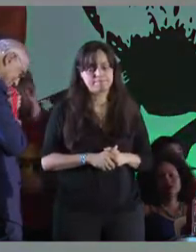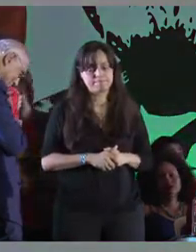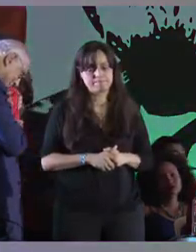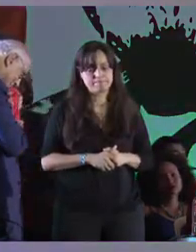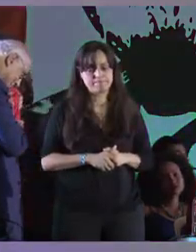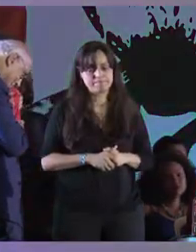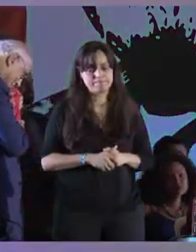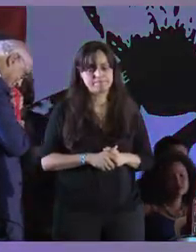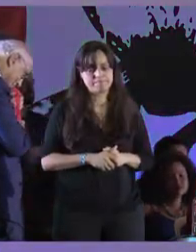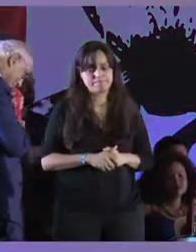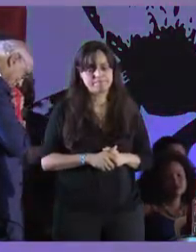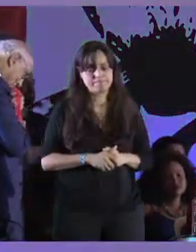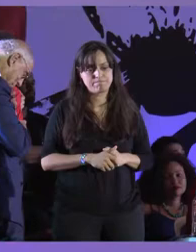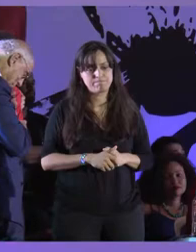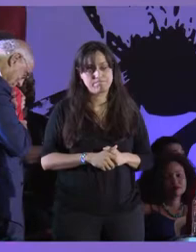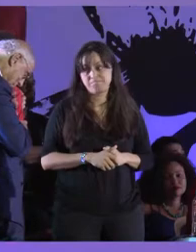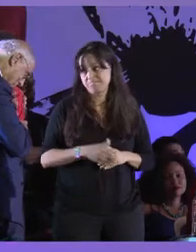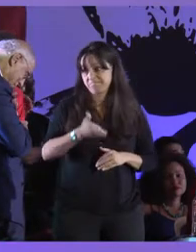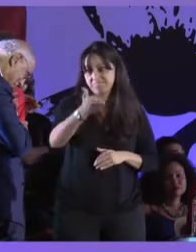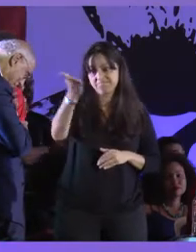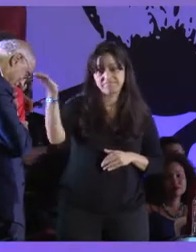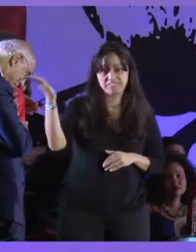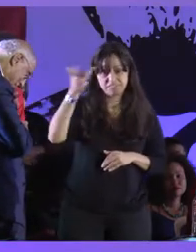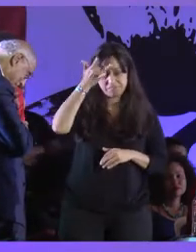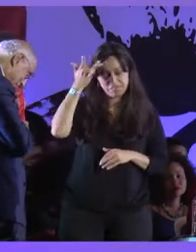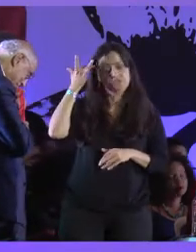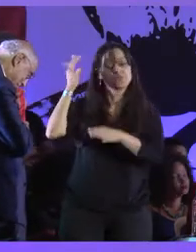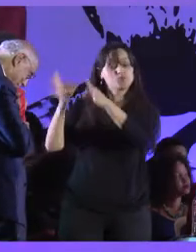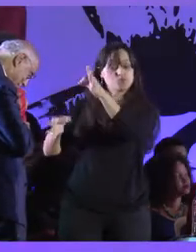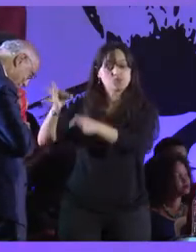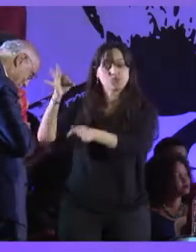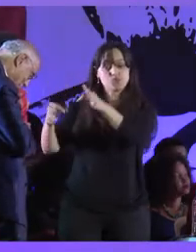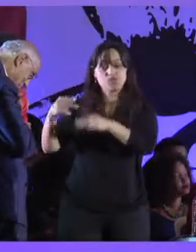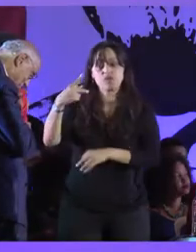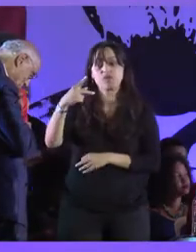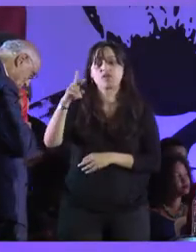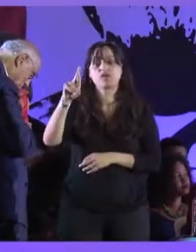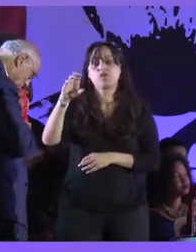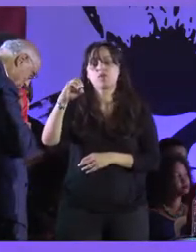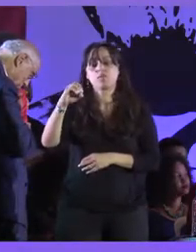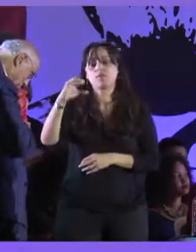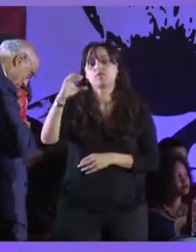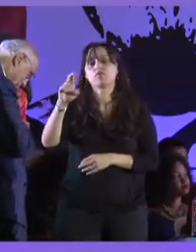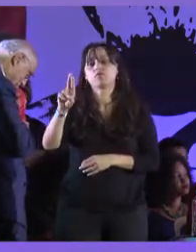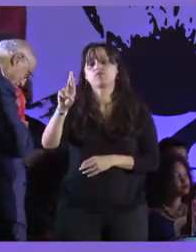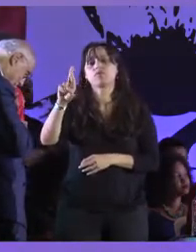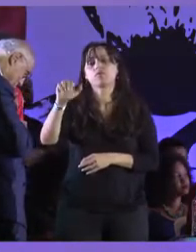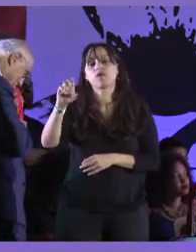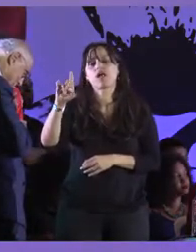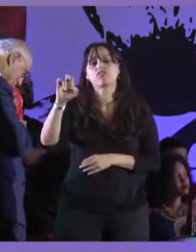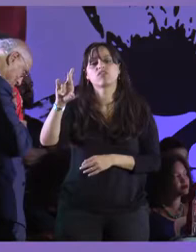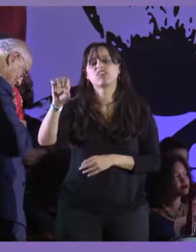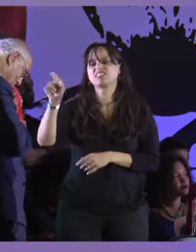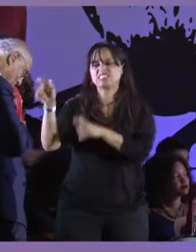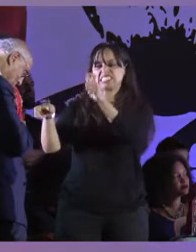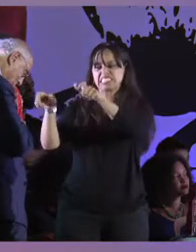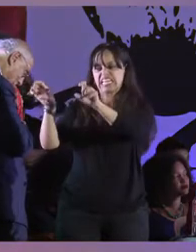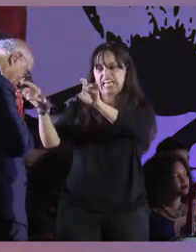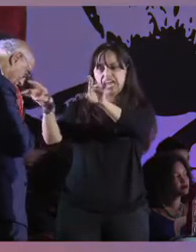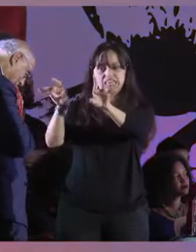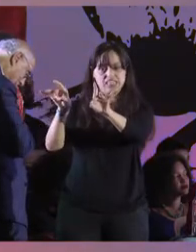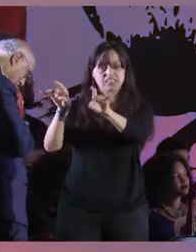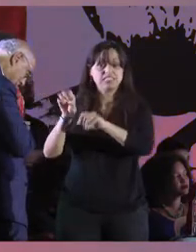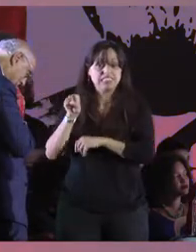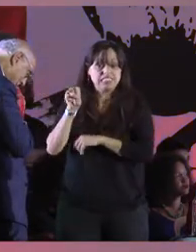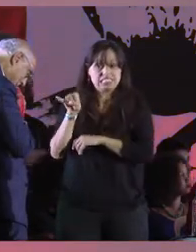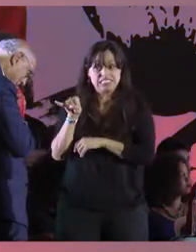que aos procuradores que acusam tanto o PT, se vocês tivessem apenas